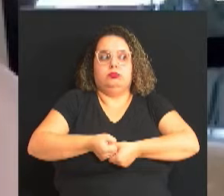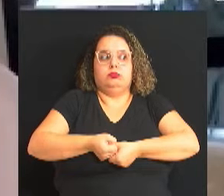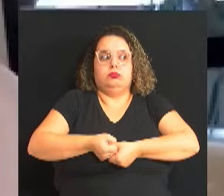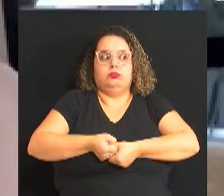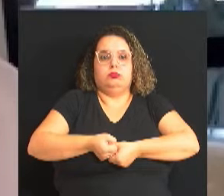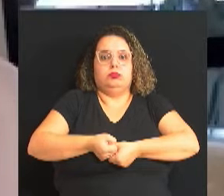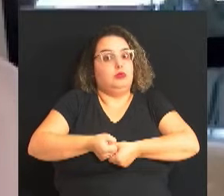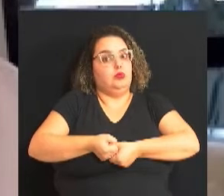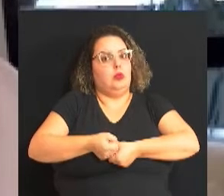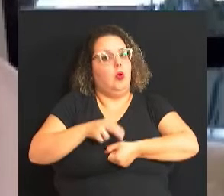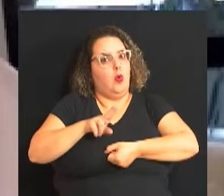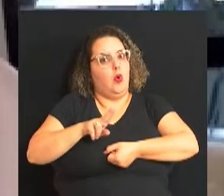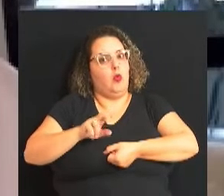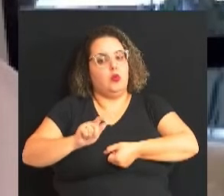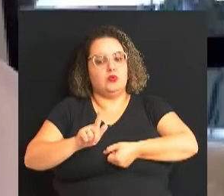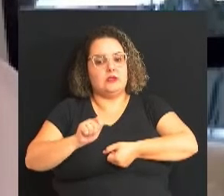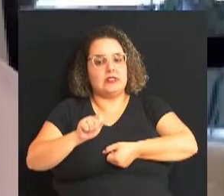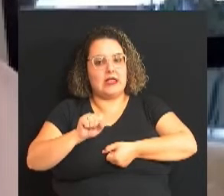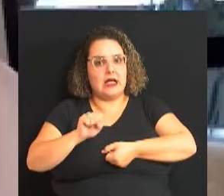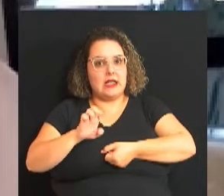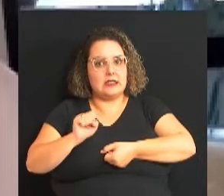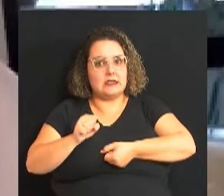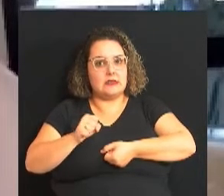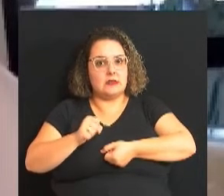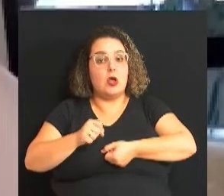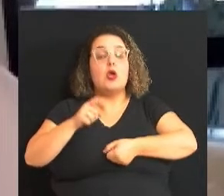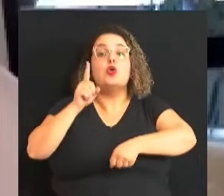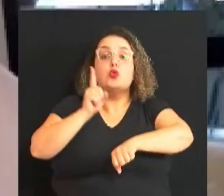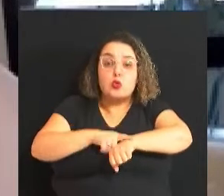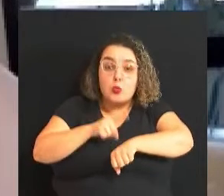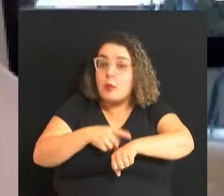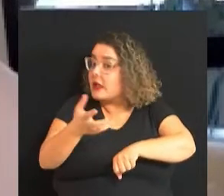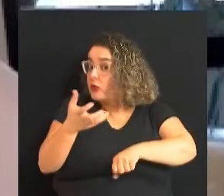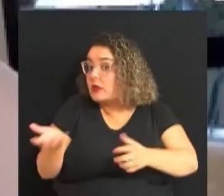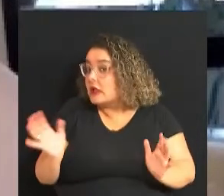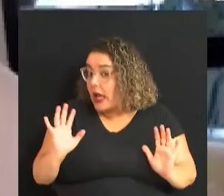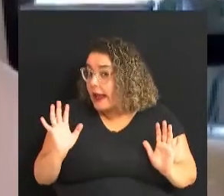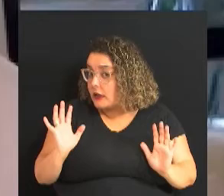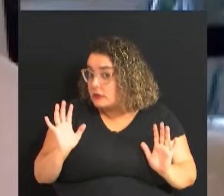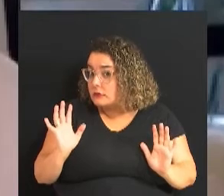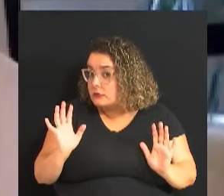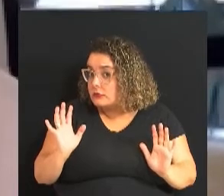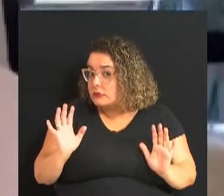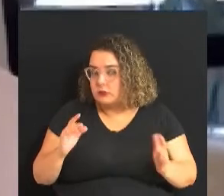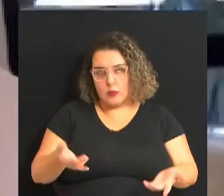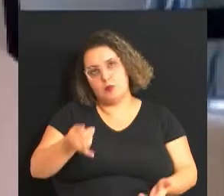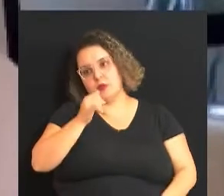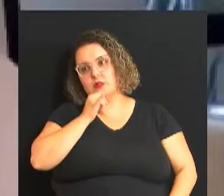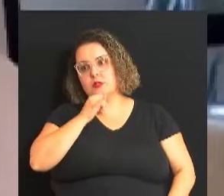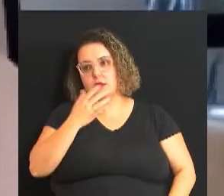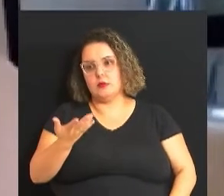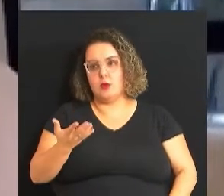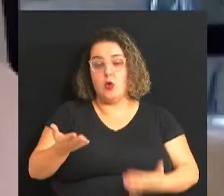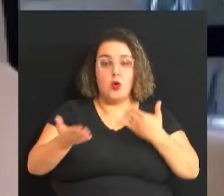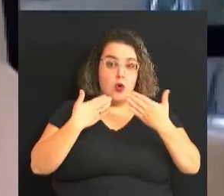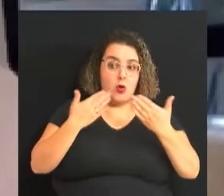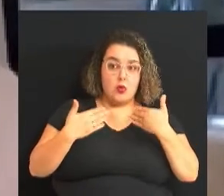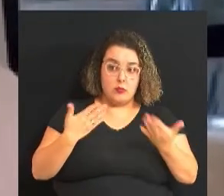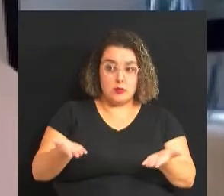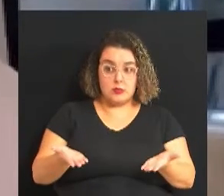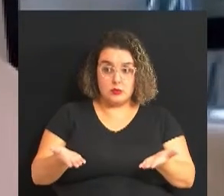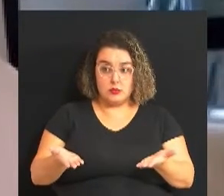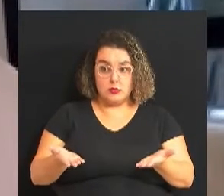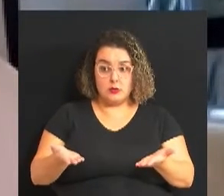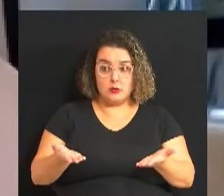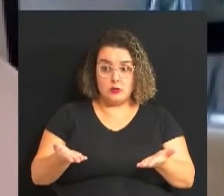os gases e eliminá-los só na hora que você deseja. Né? Então, eu estou agora aqui conversando com você, suponho que eu estou